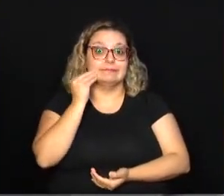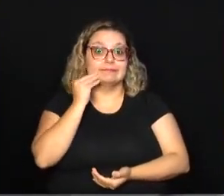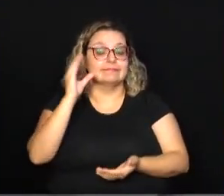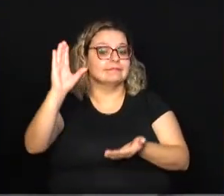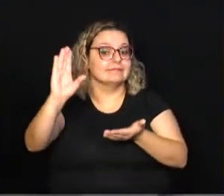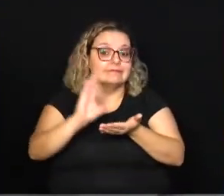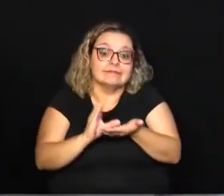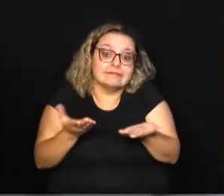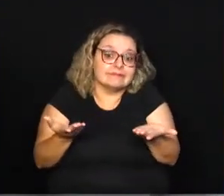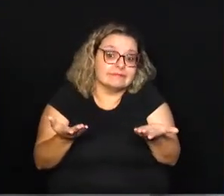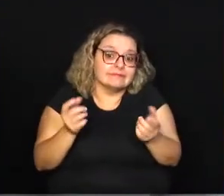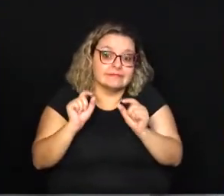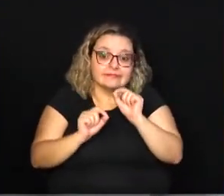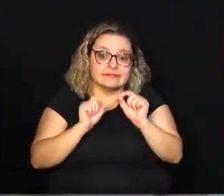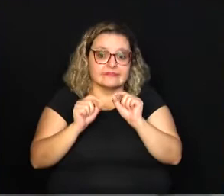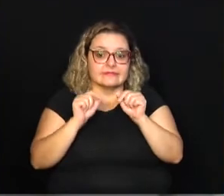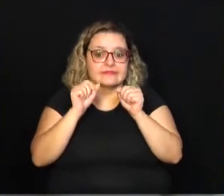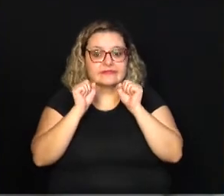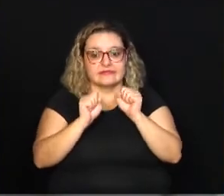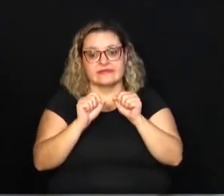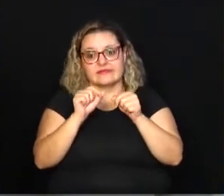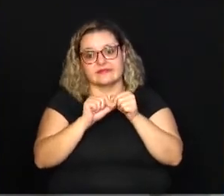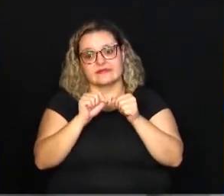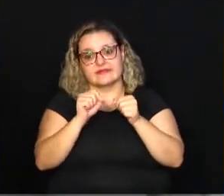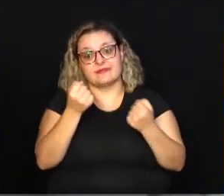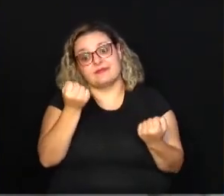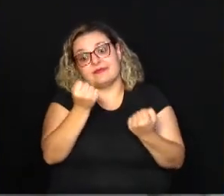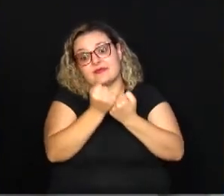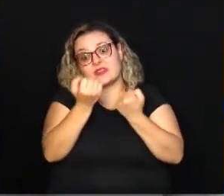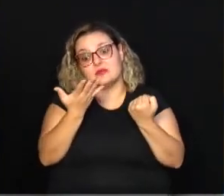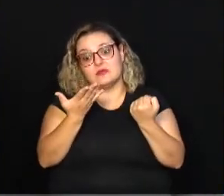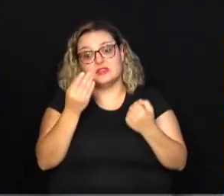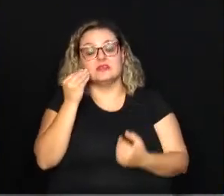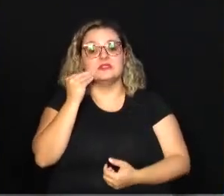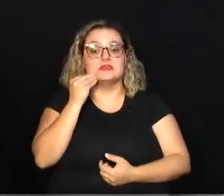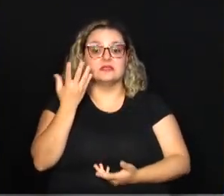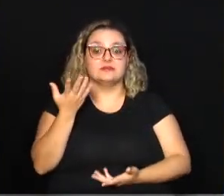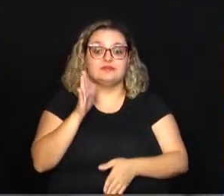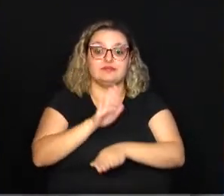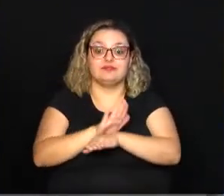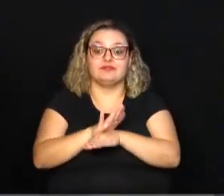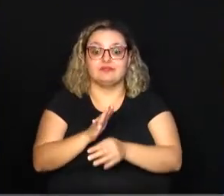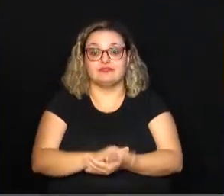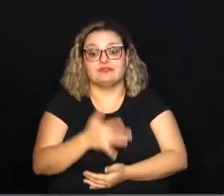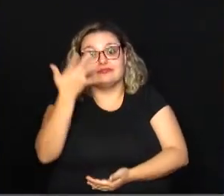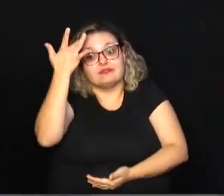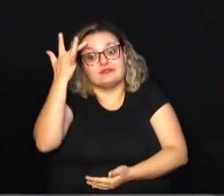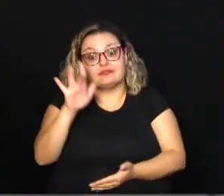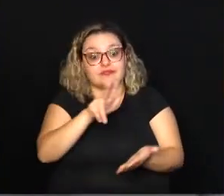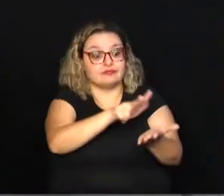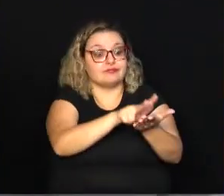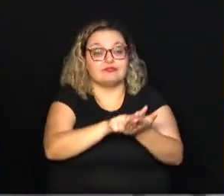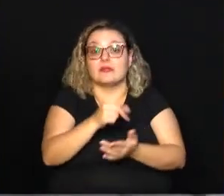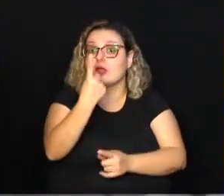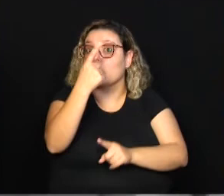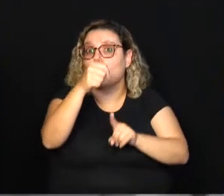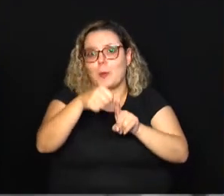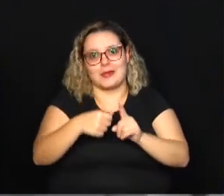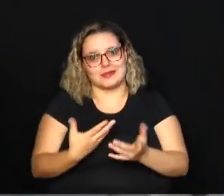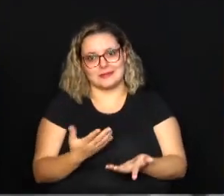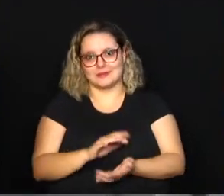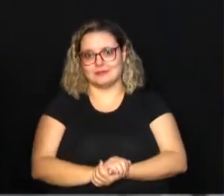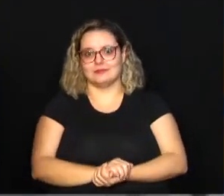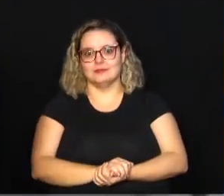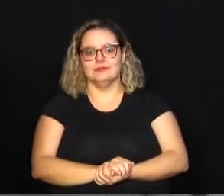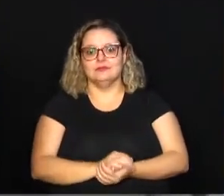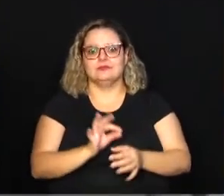gente pode fazer. É um apoio, é tentar ajudar. Por quê? Porque eu não sei quantos leitos eu vou precisar daqui a um mês. Eu estou me